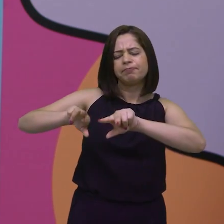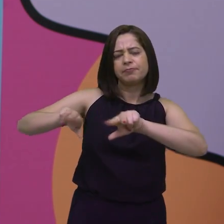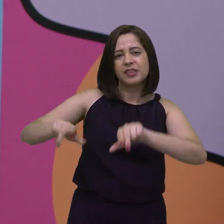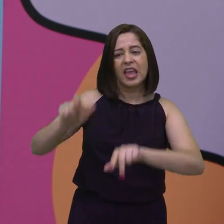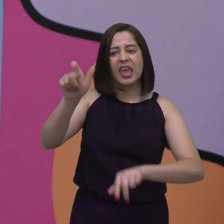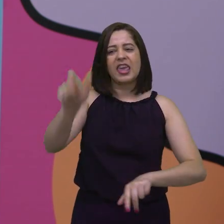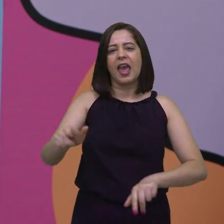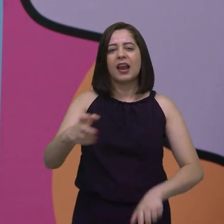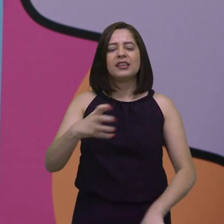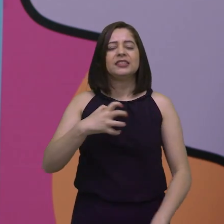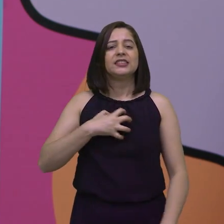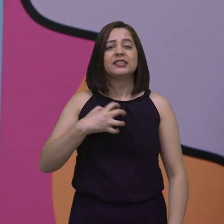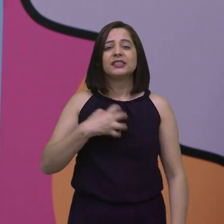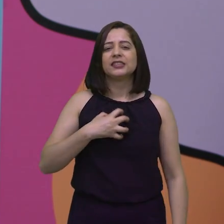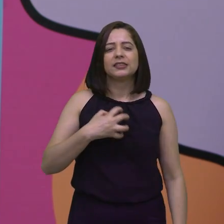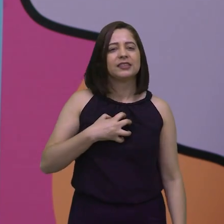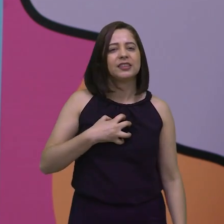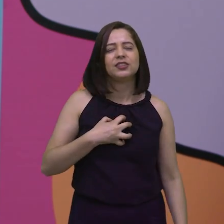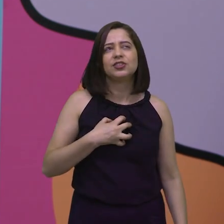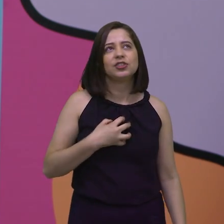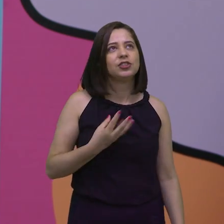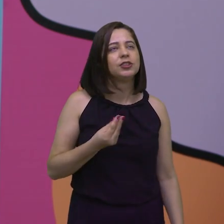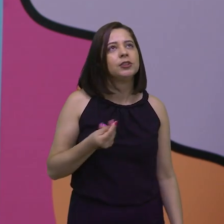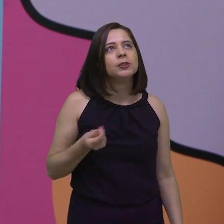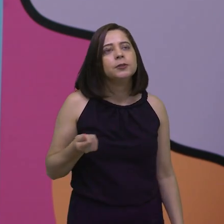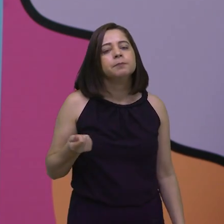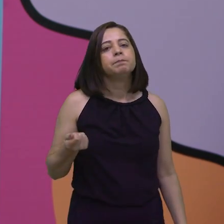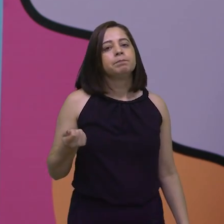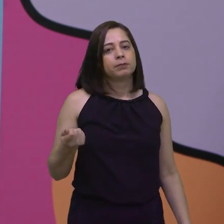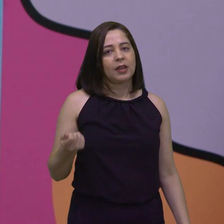ela possa se sentir